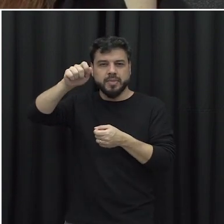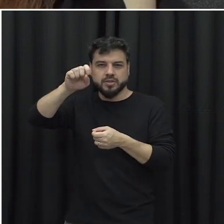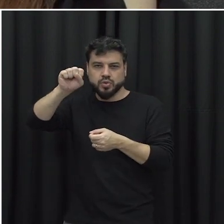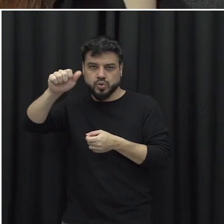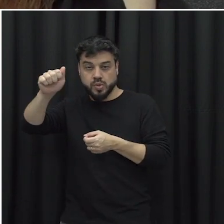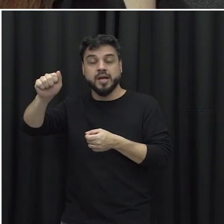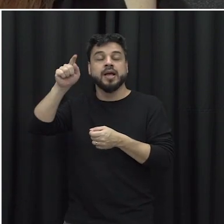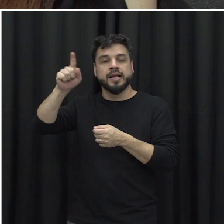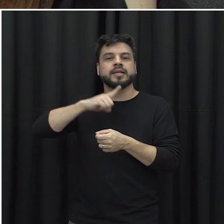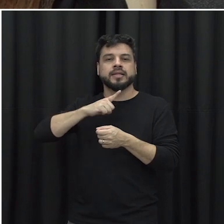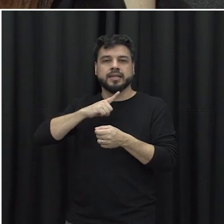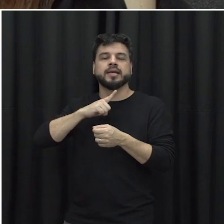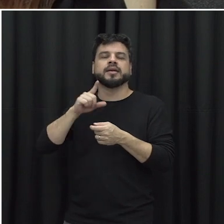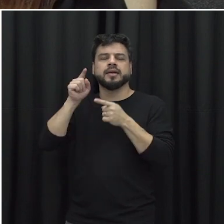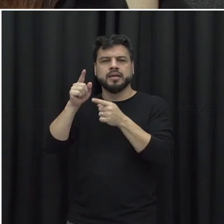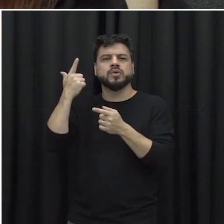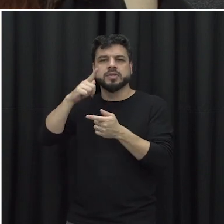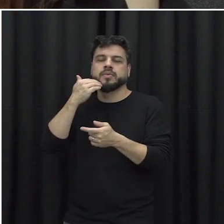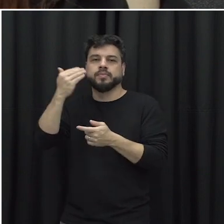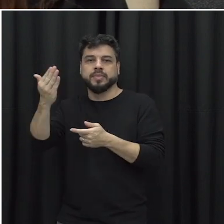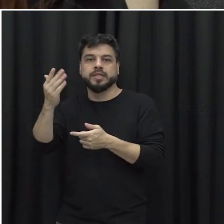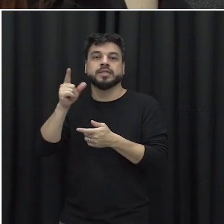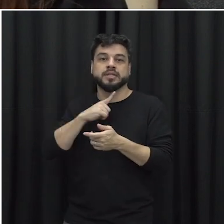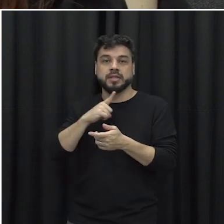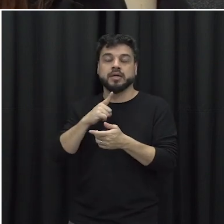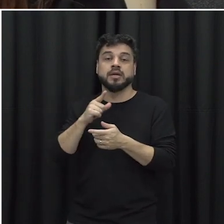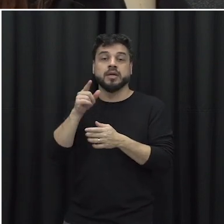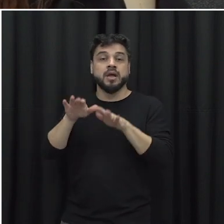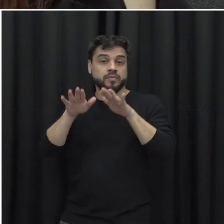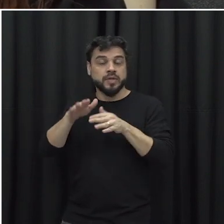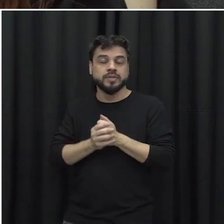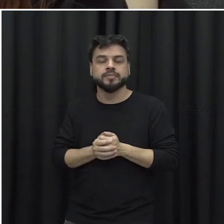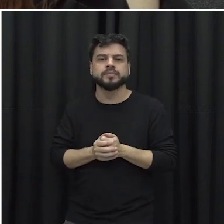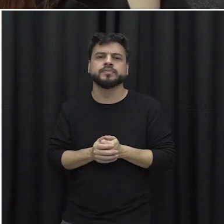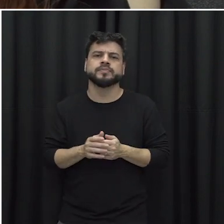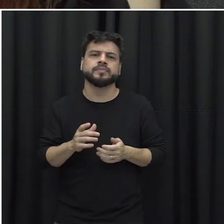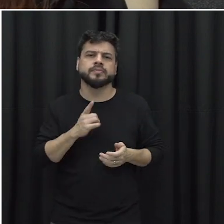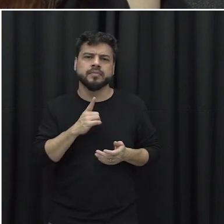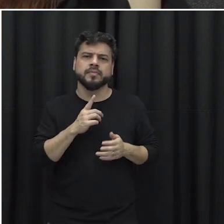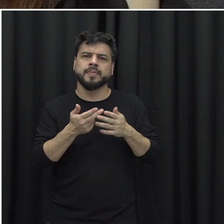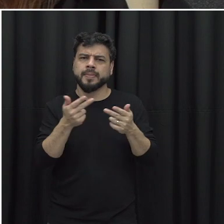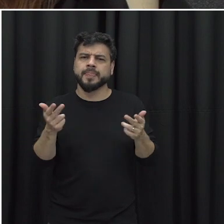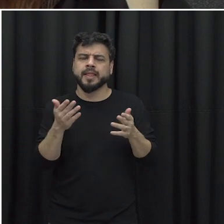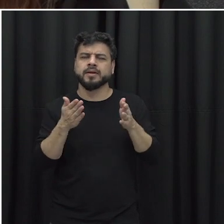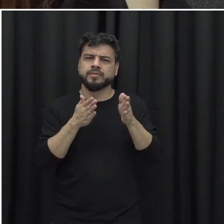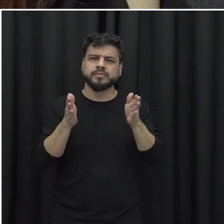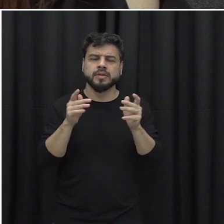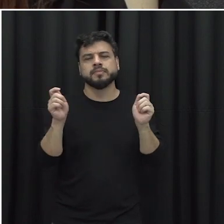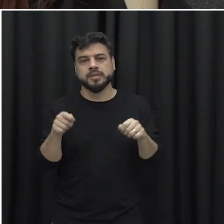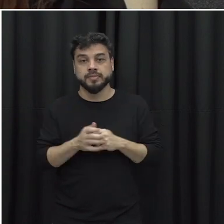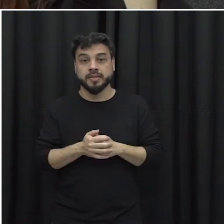e o CBD em concentrações variadas. Então, existem essas duas possibilidades. A possibilidade